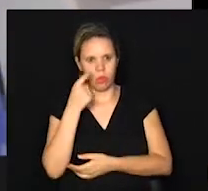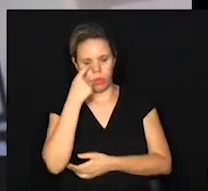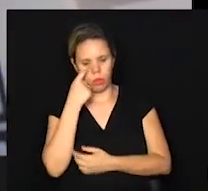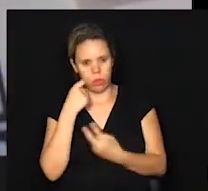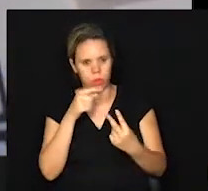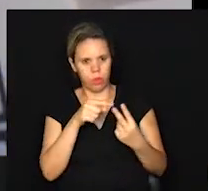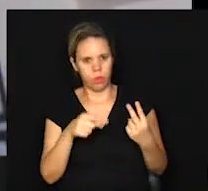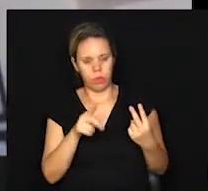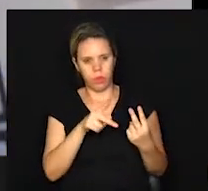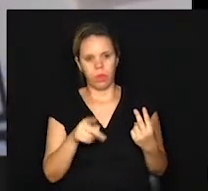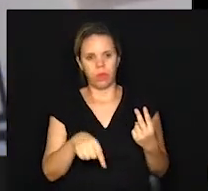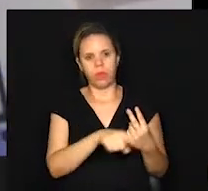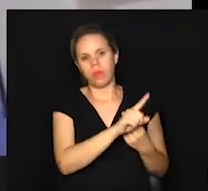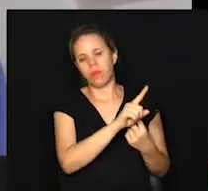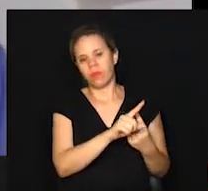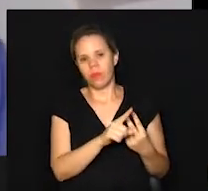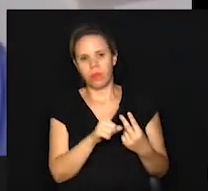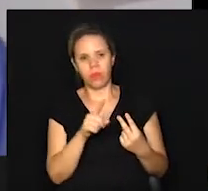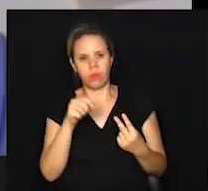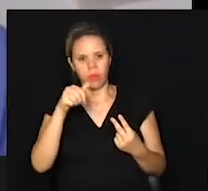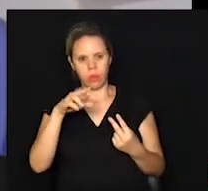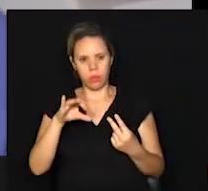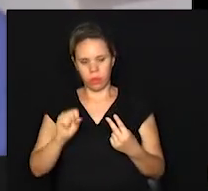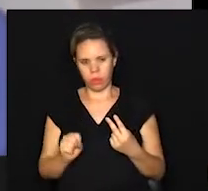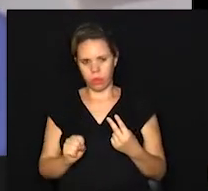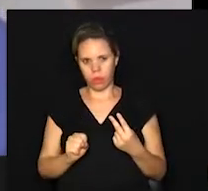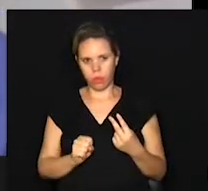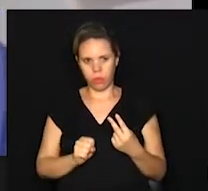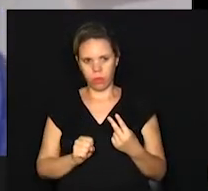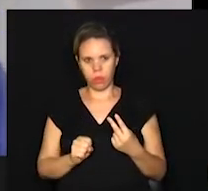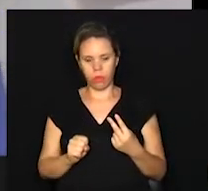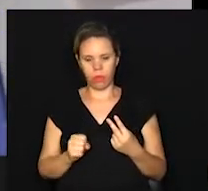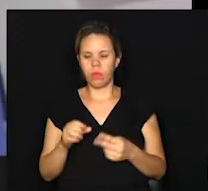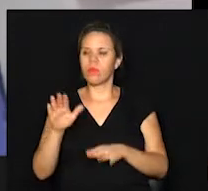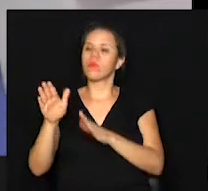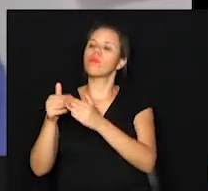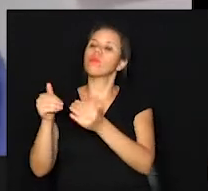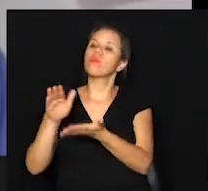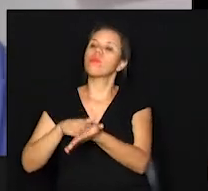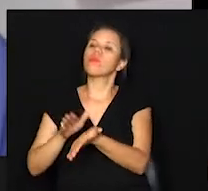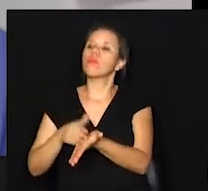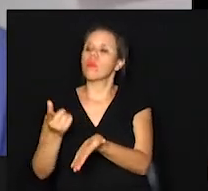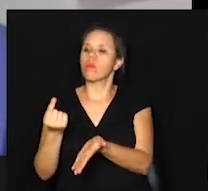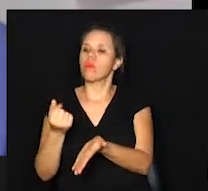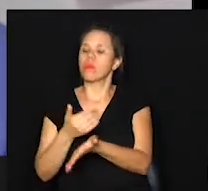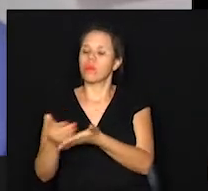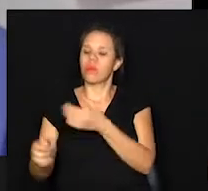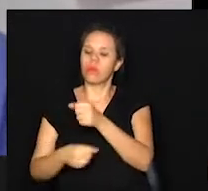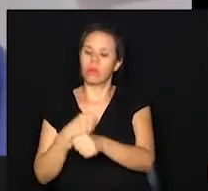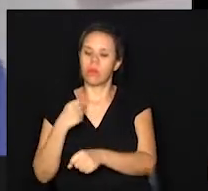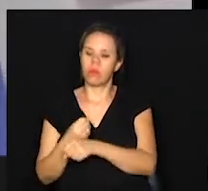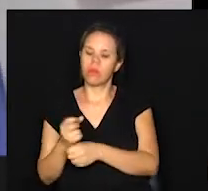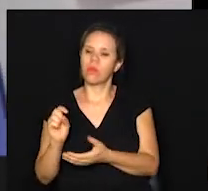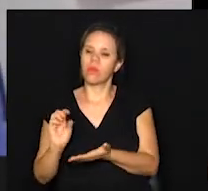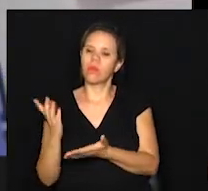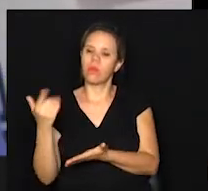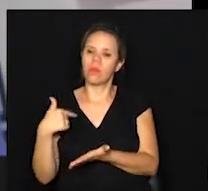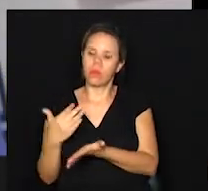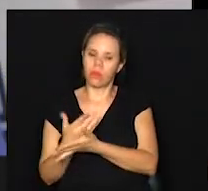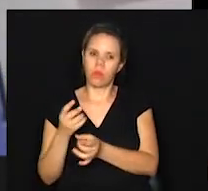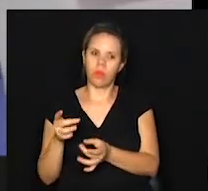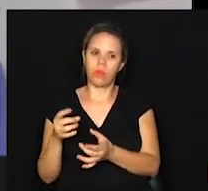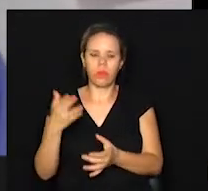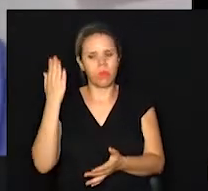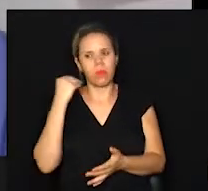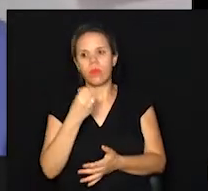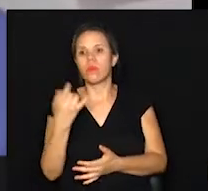outro professor, o professor Marcos Antônio Fávaro Martins, fomos cobrá-lo, né, no início do ano sobre este fato, né, para saber